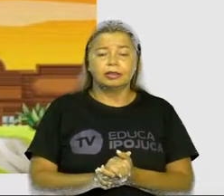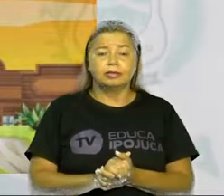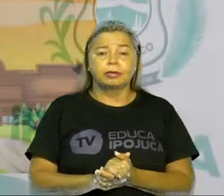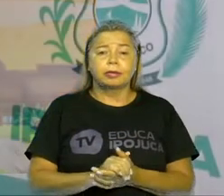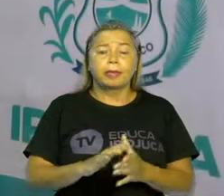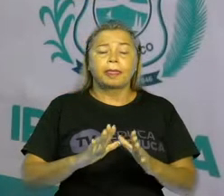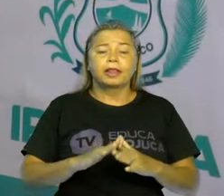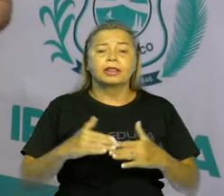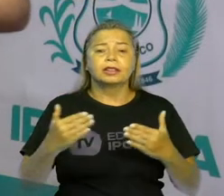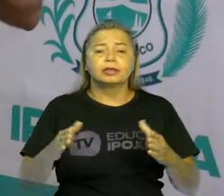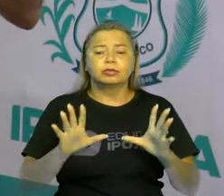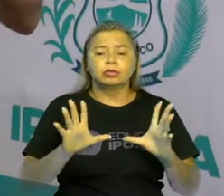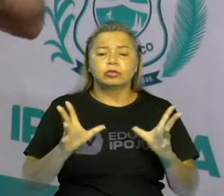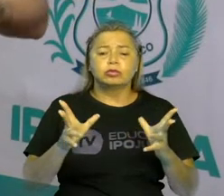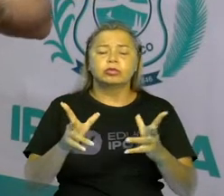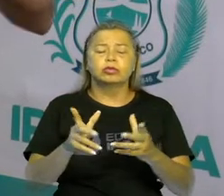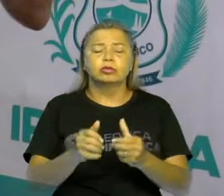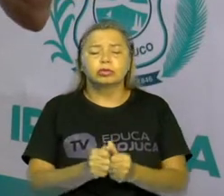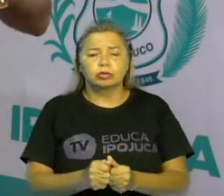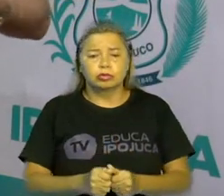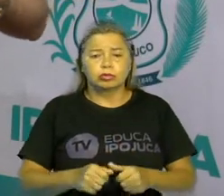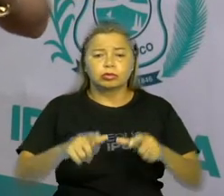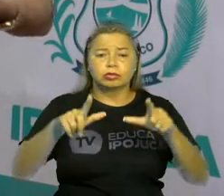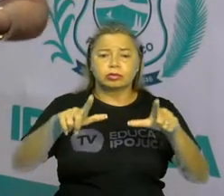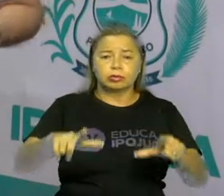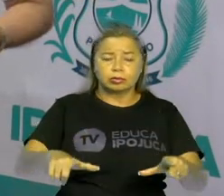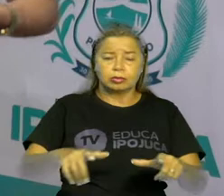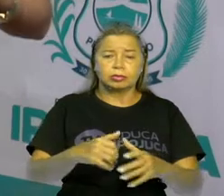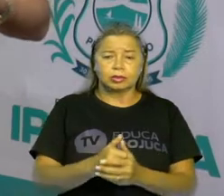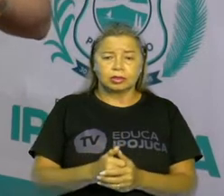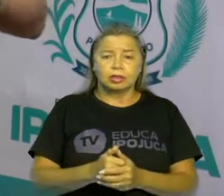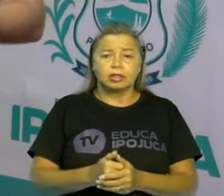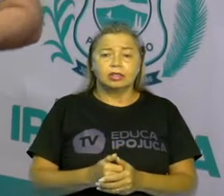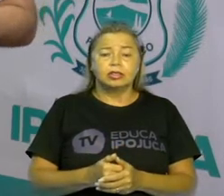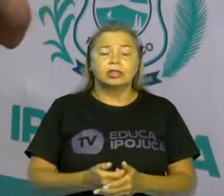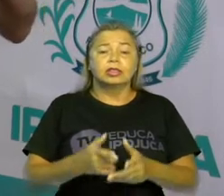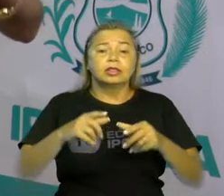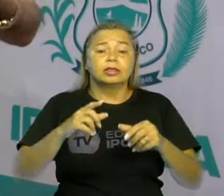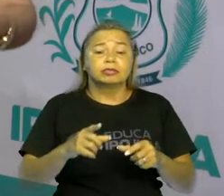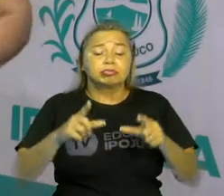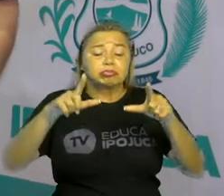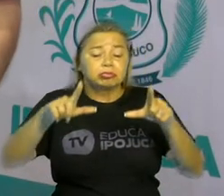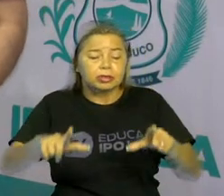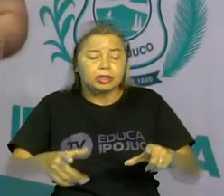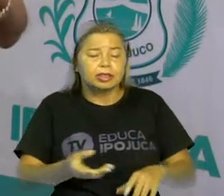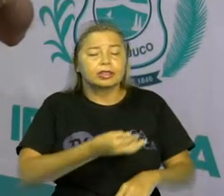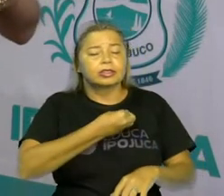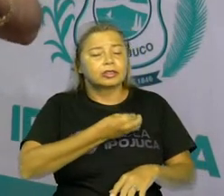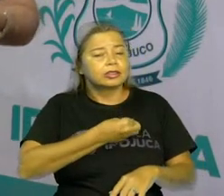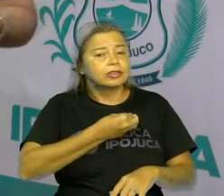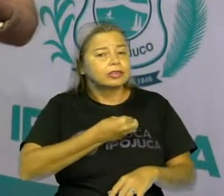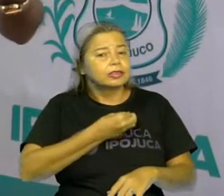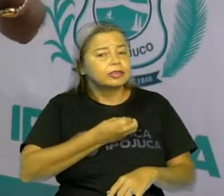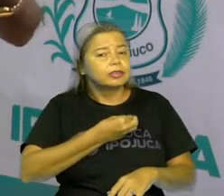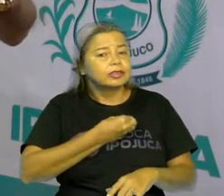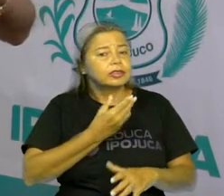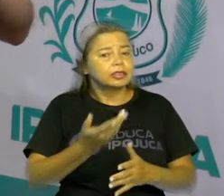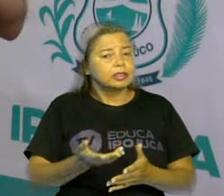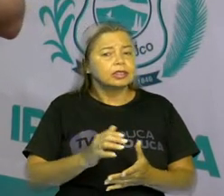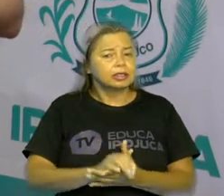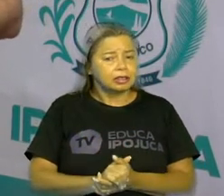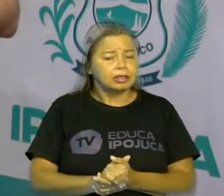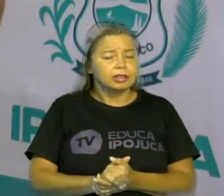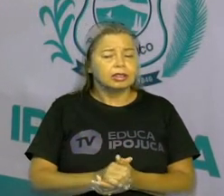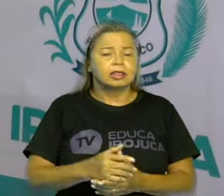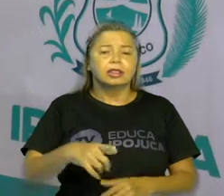que eu falei para vocês, são exemplos de espaços de vivência. Isso mesmo, são lugares onde